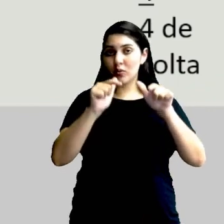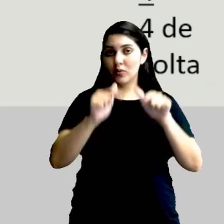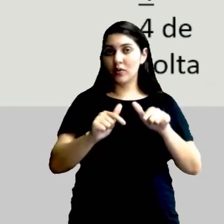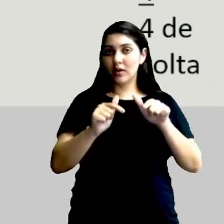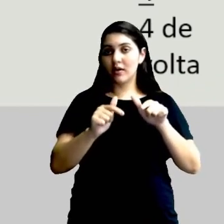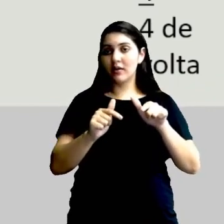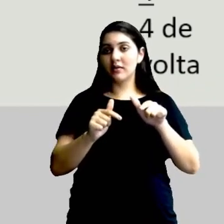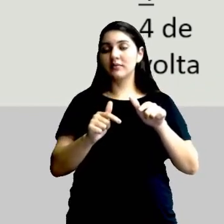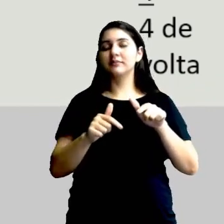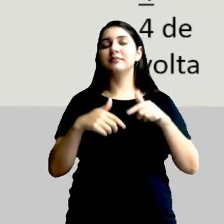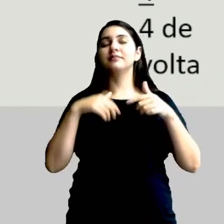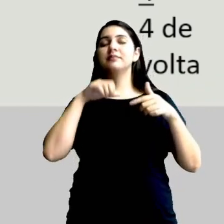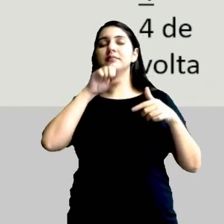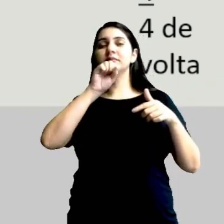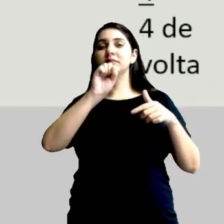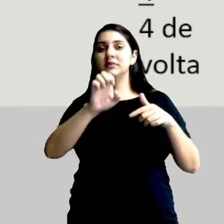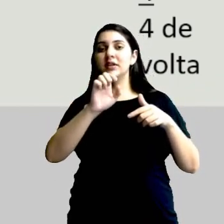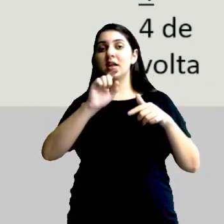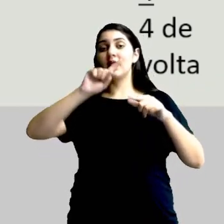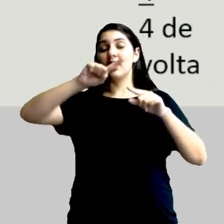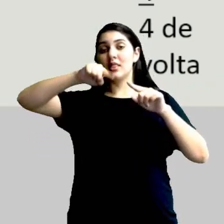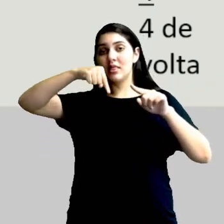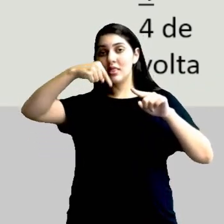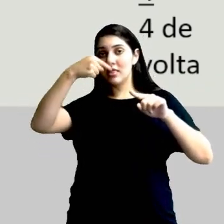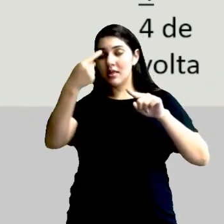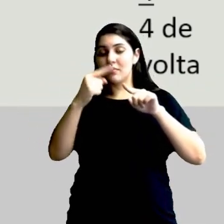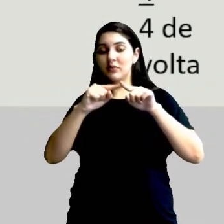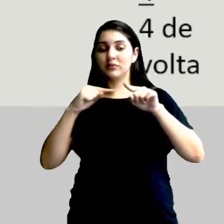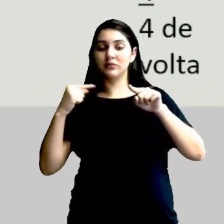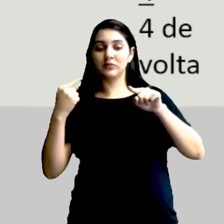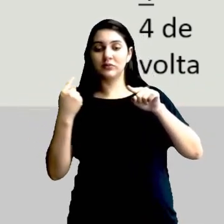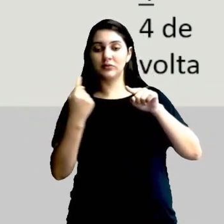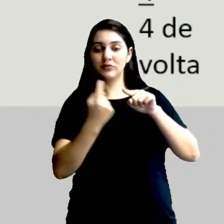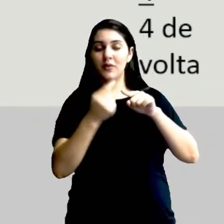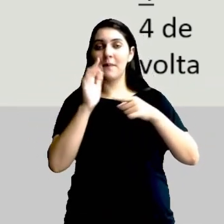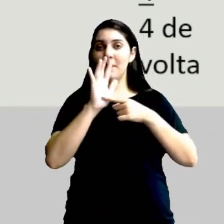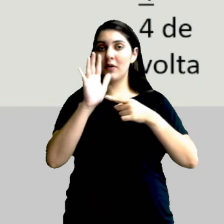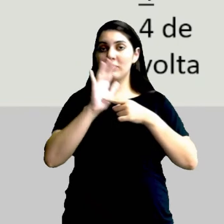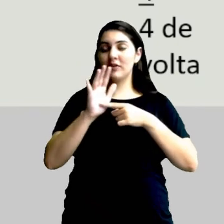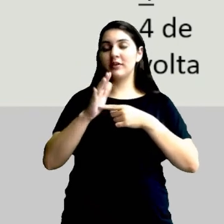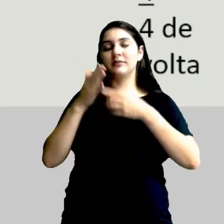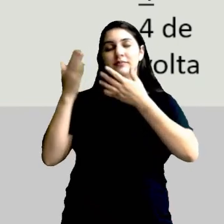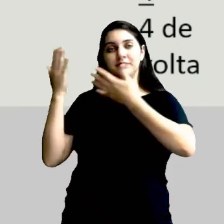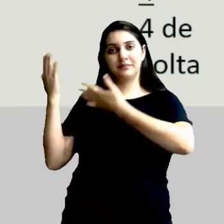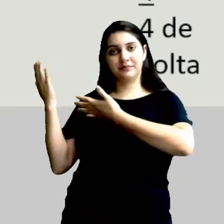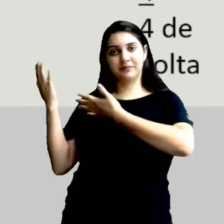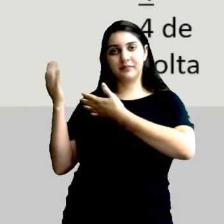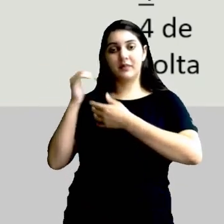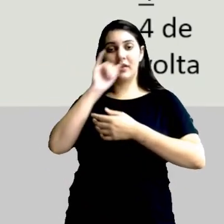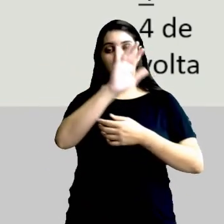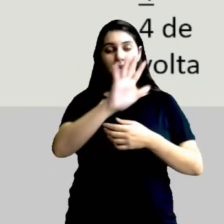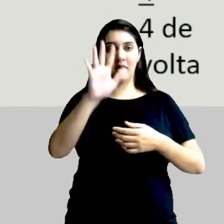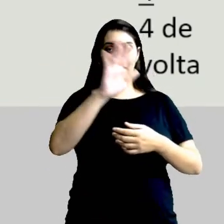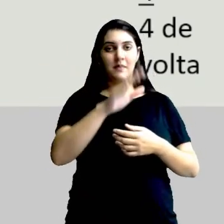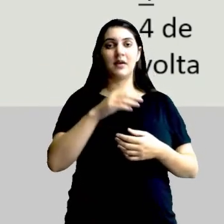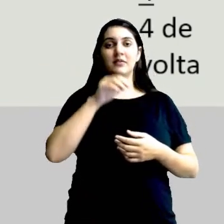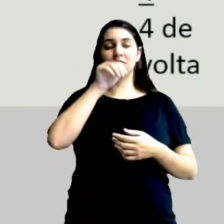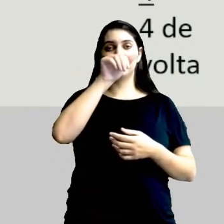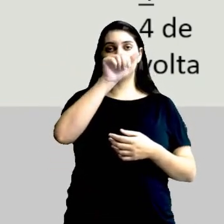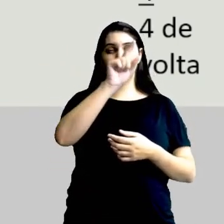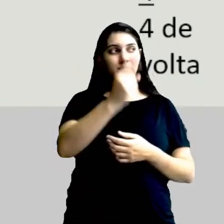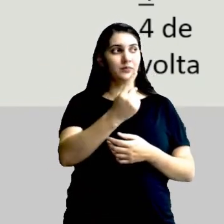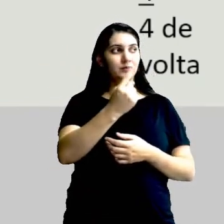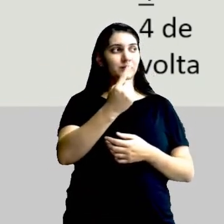posição em que ela ficaria após executar os giros indicados abaixo. Então, na imagem 1,